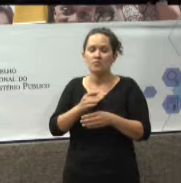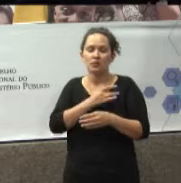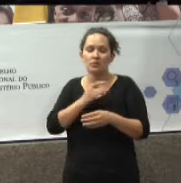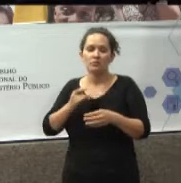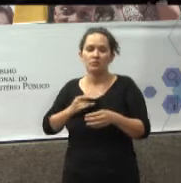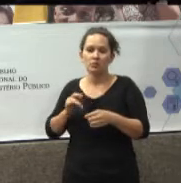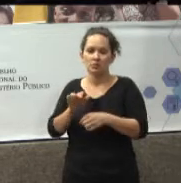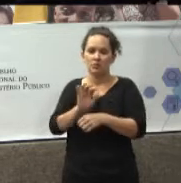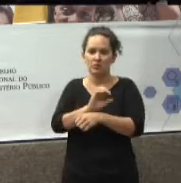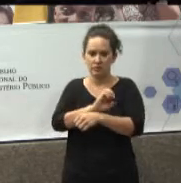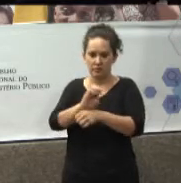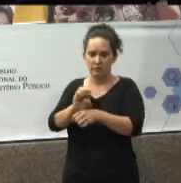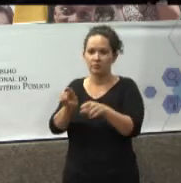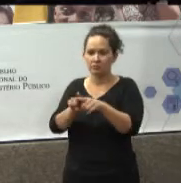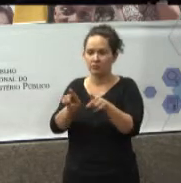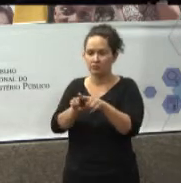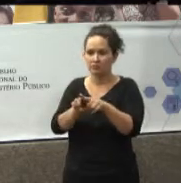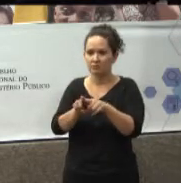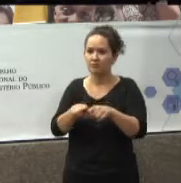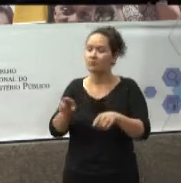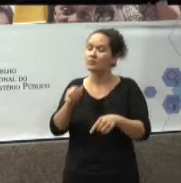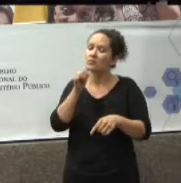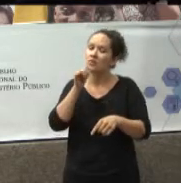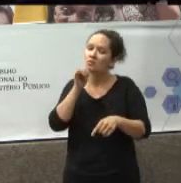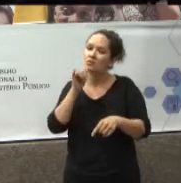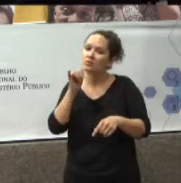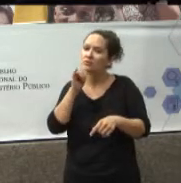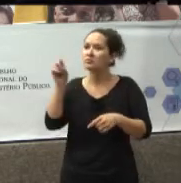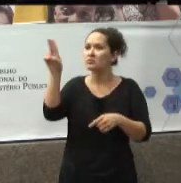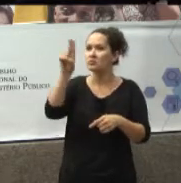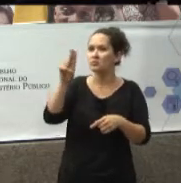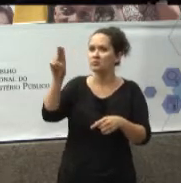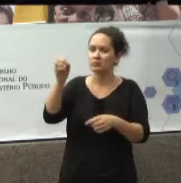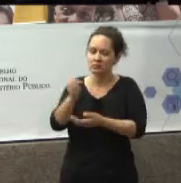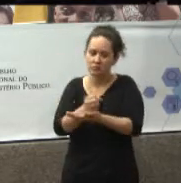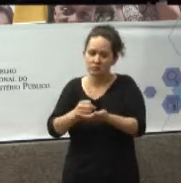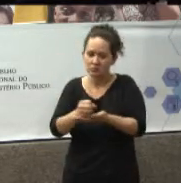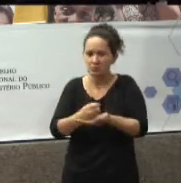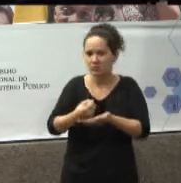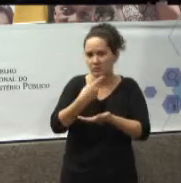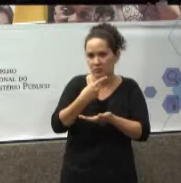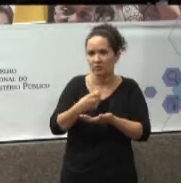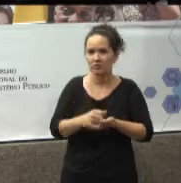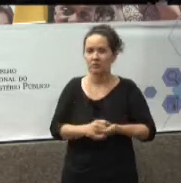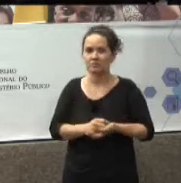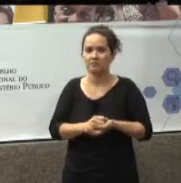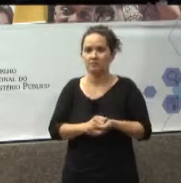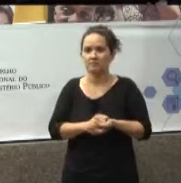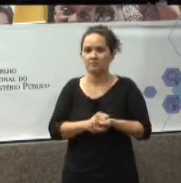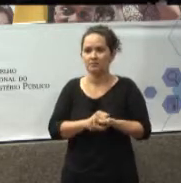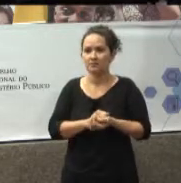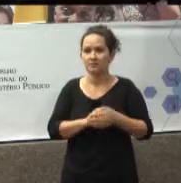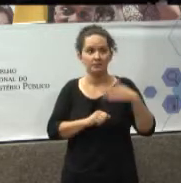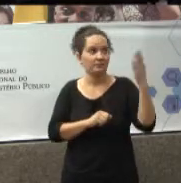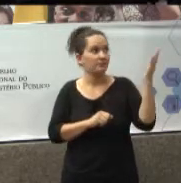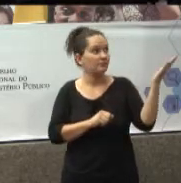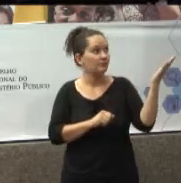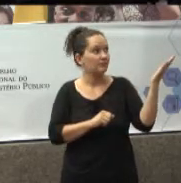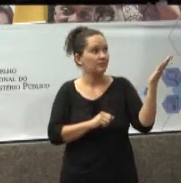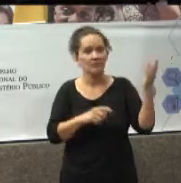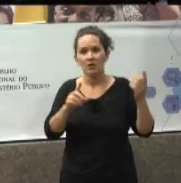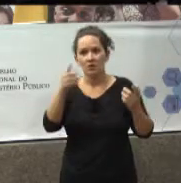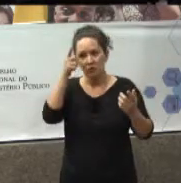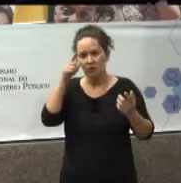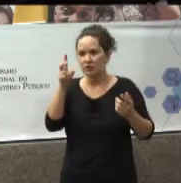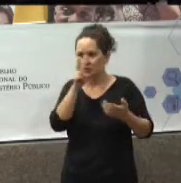apenas alguns exemplos do de usos de de medicamentos off-label eu não consigo